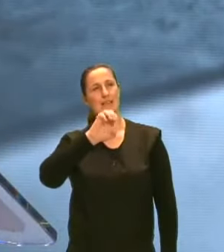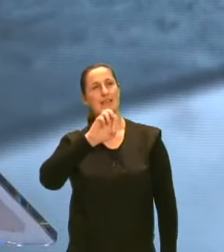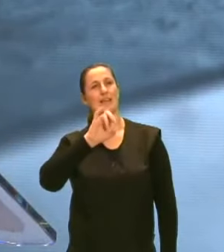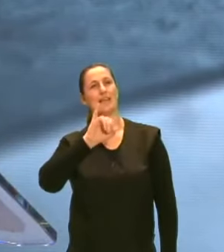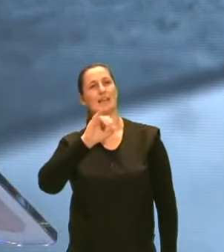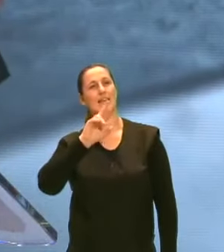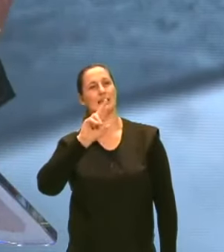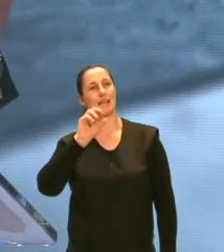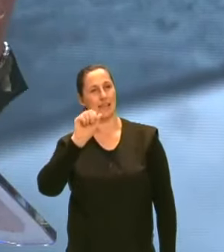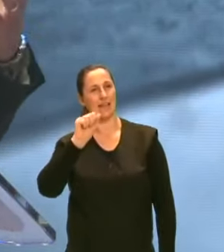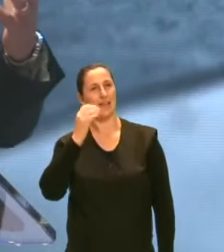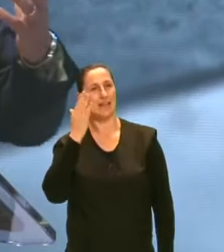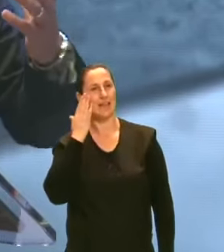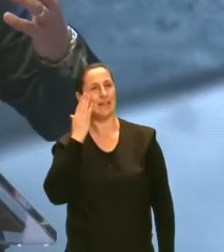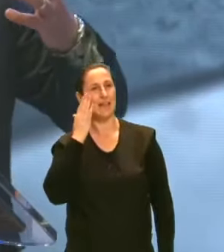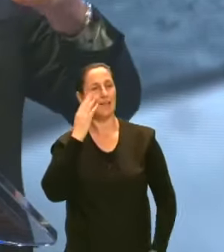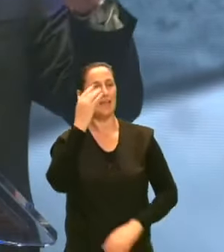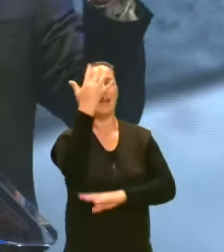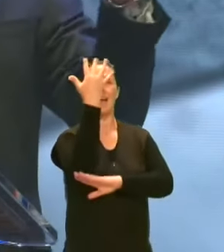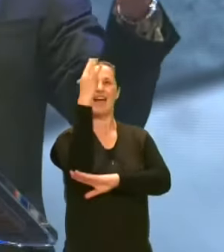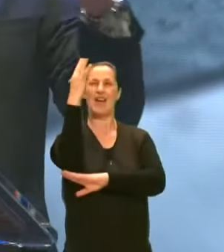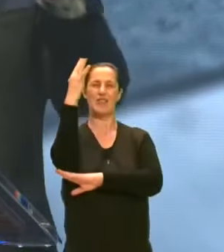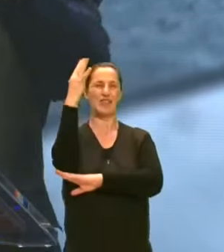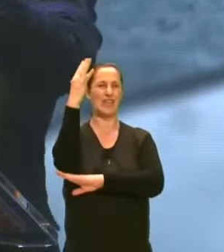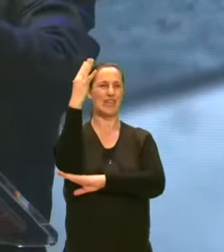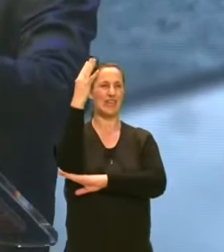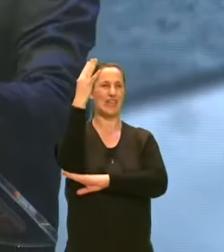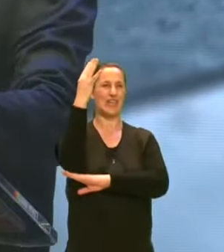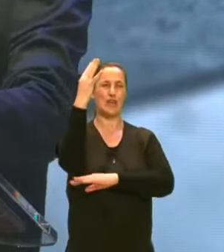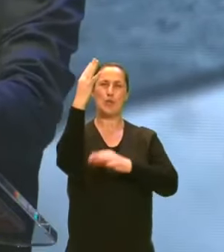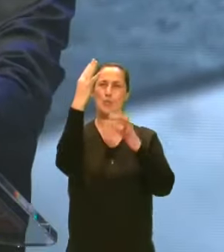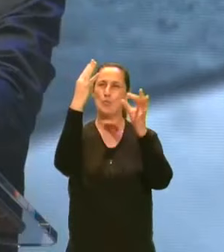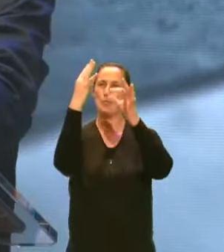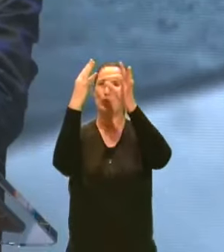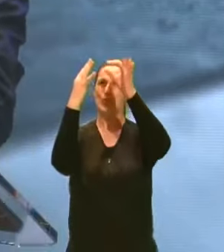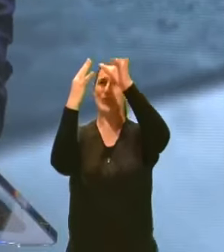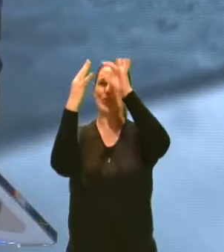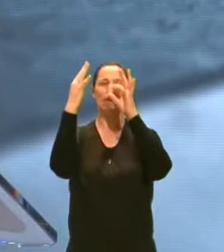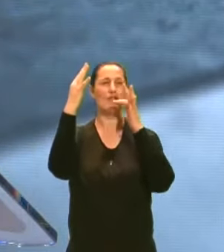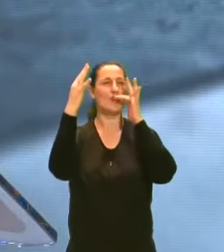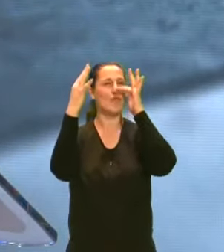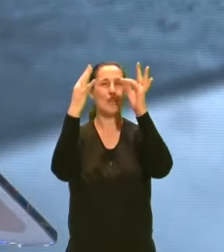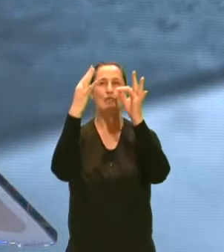dias tão frios ganham uma cor diferente com a cerejeira.